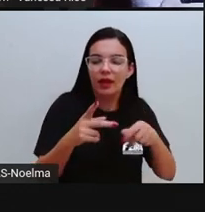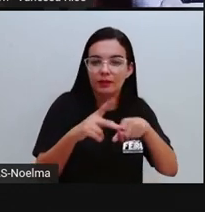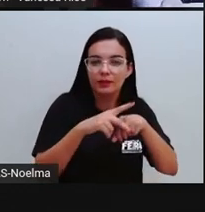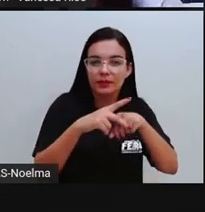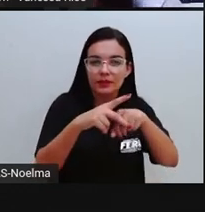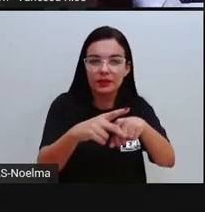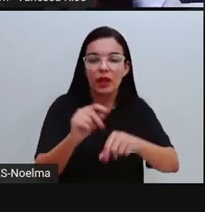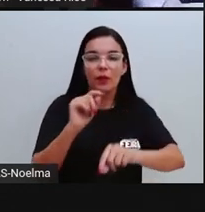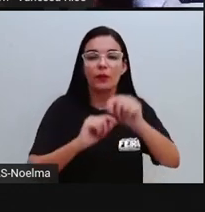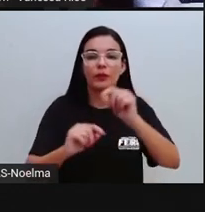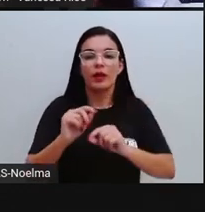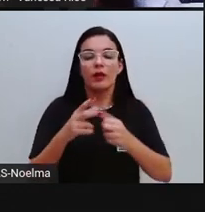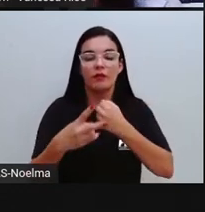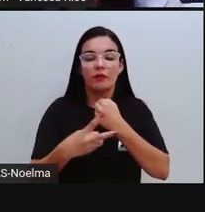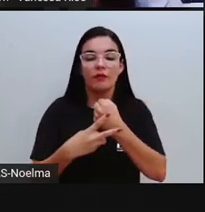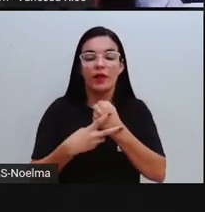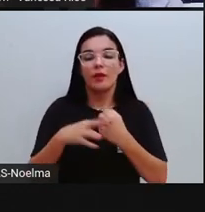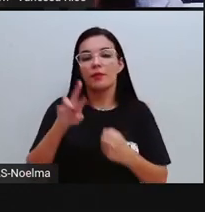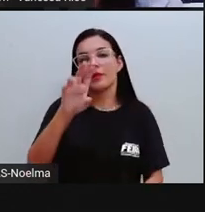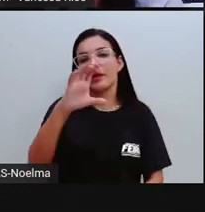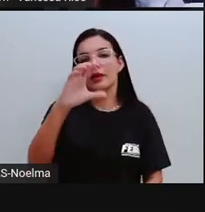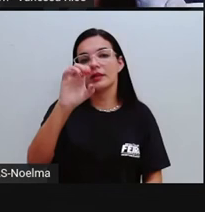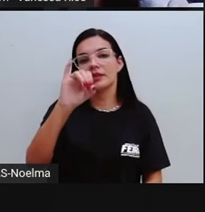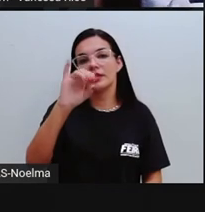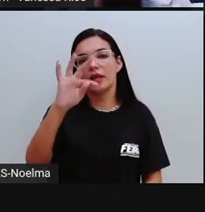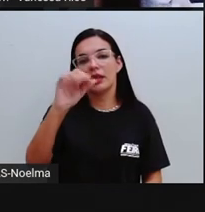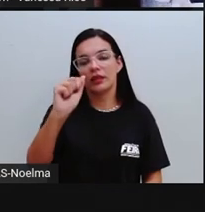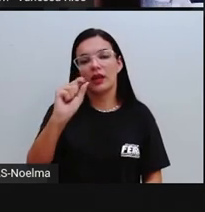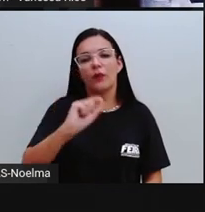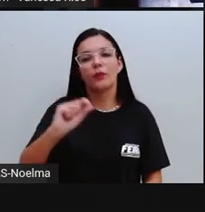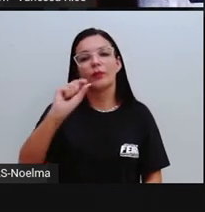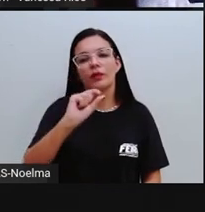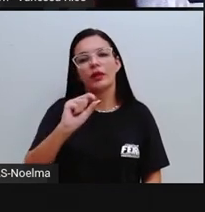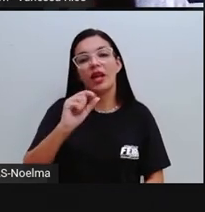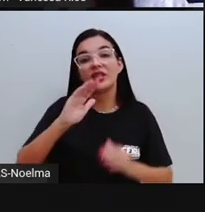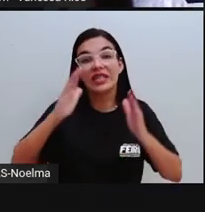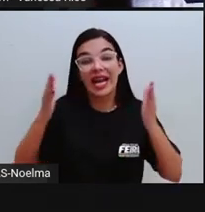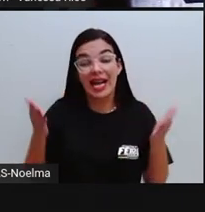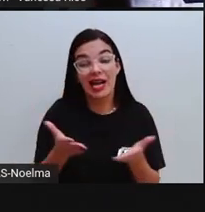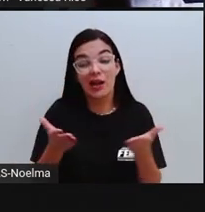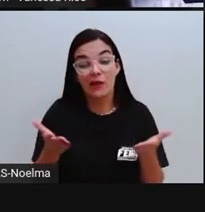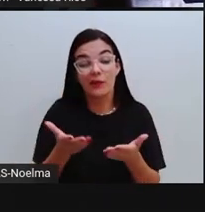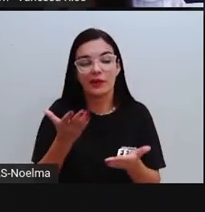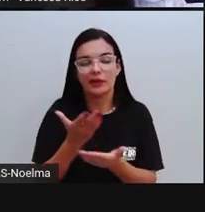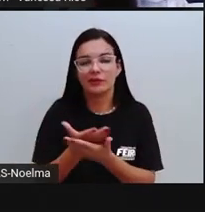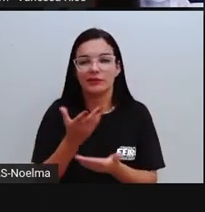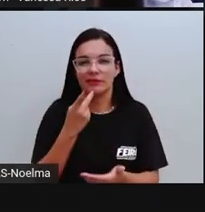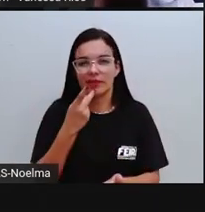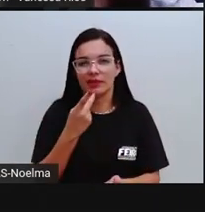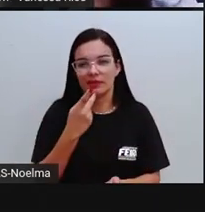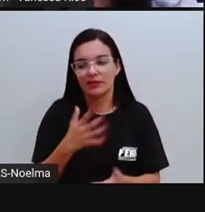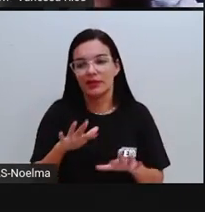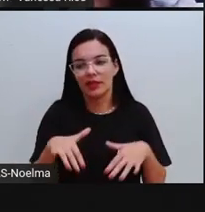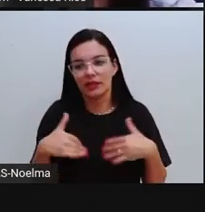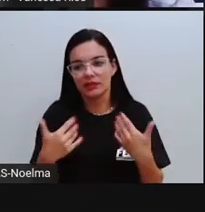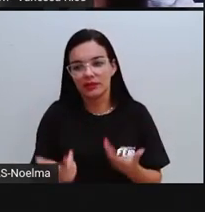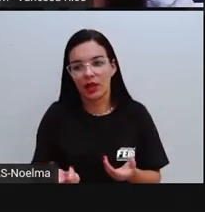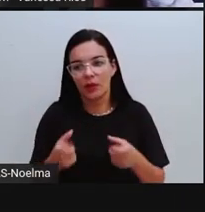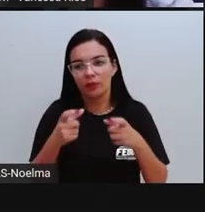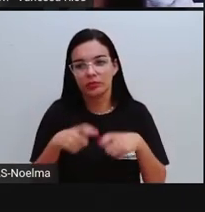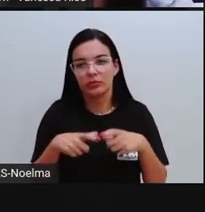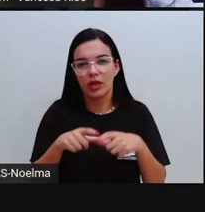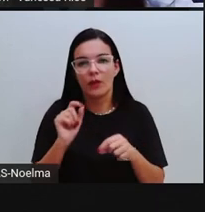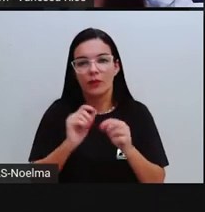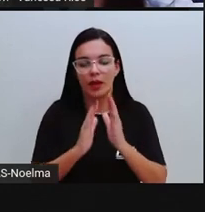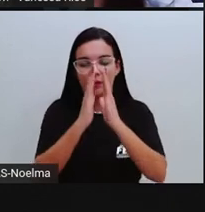poesia. O verbo aqui é recita e indica algo que está acontecendo. Então, o local desse verbo aqui